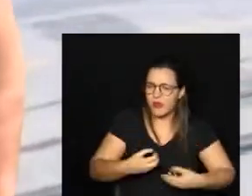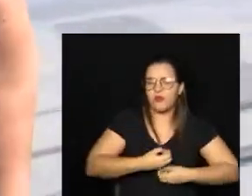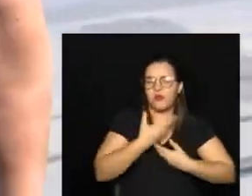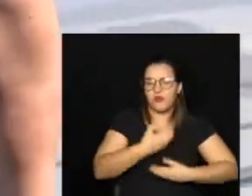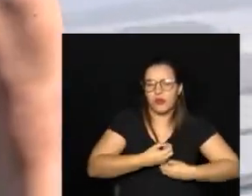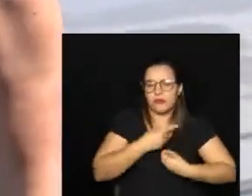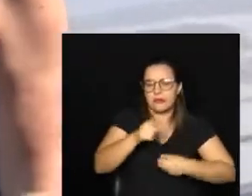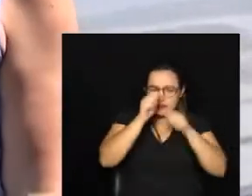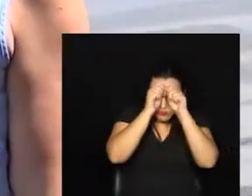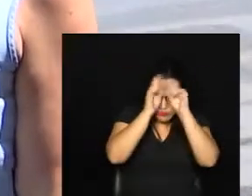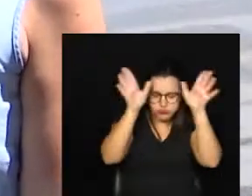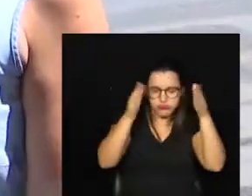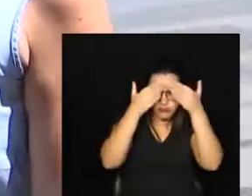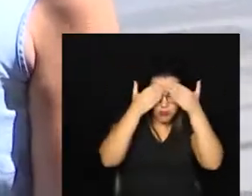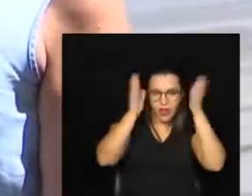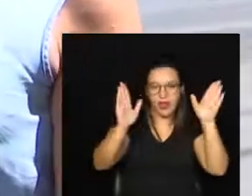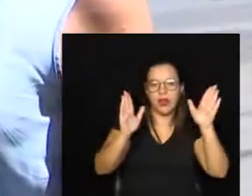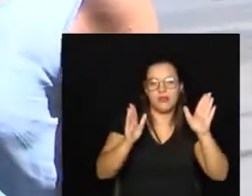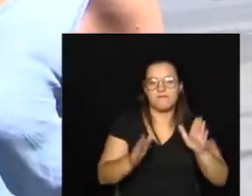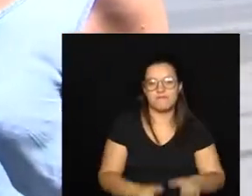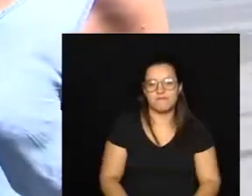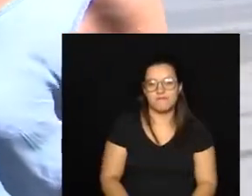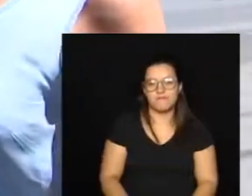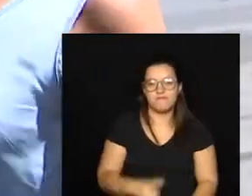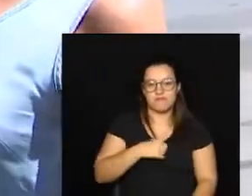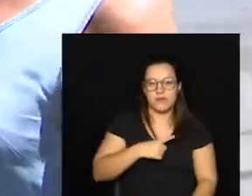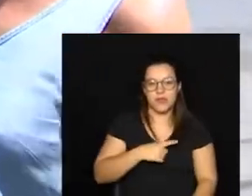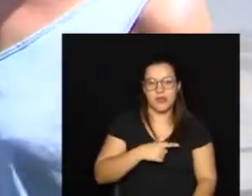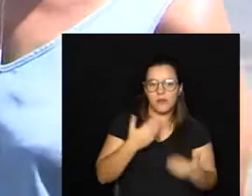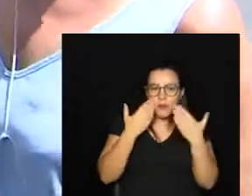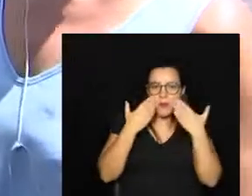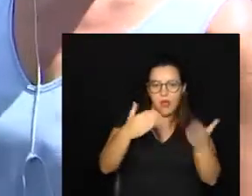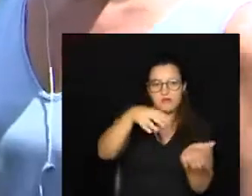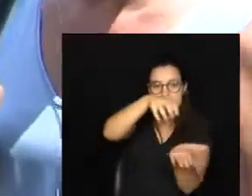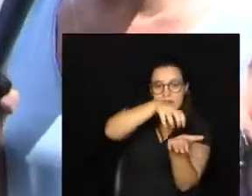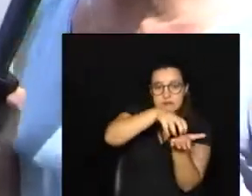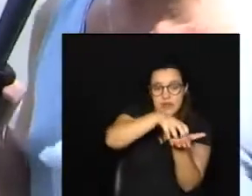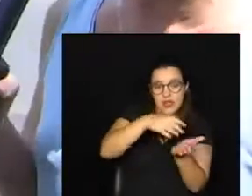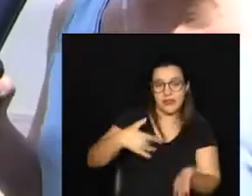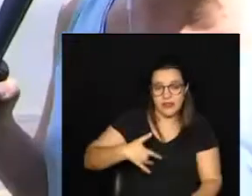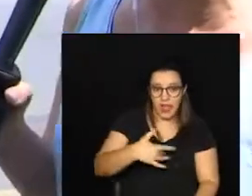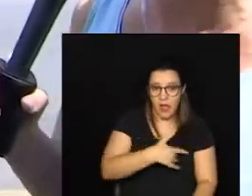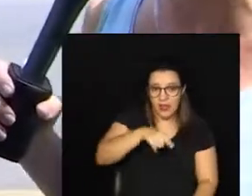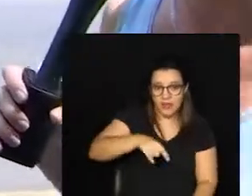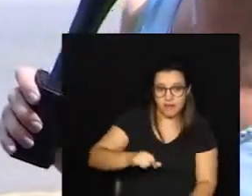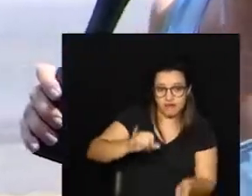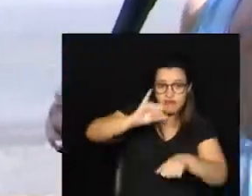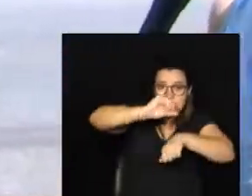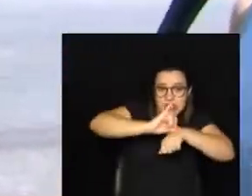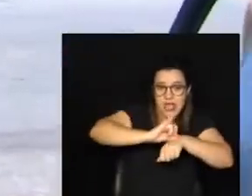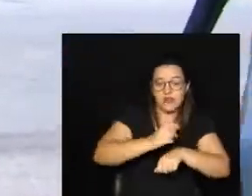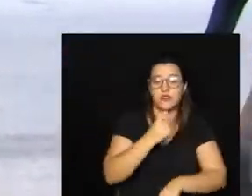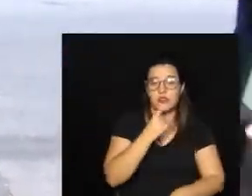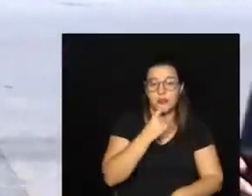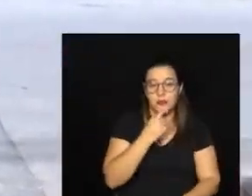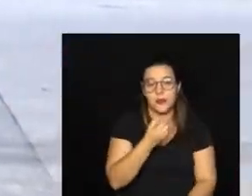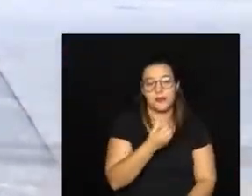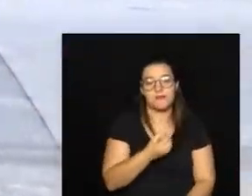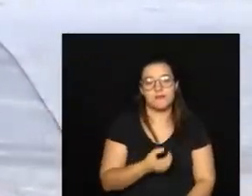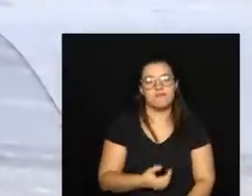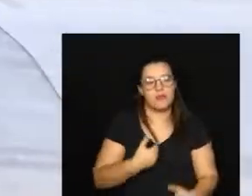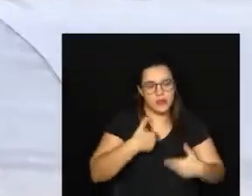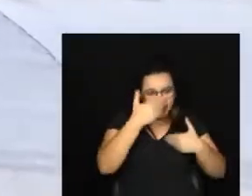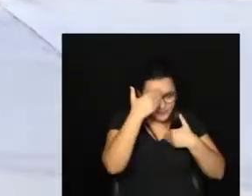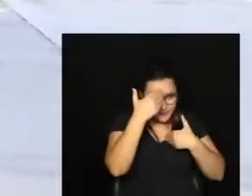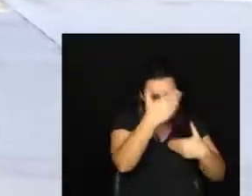pelos esclarecimentos aqui de frente ao Centro de Saúde do Centro. Eu é que agradeço. Boa tarde. Obrigado. Esta é